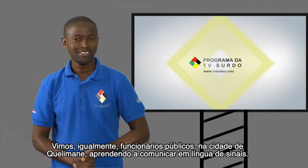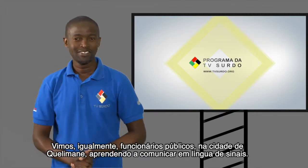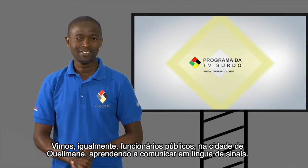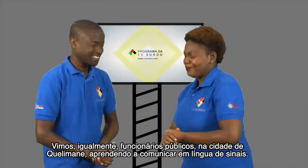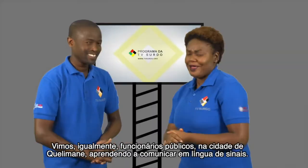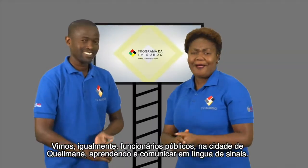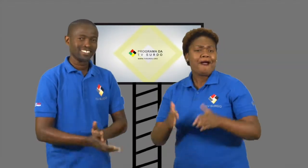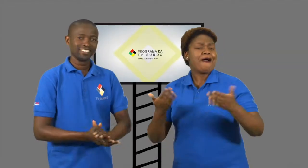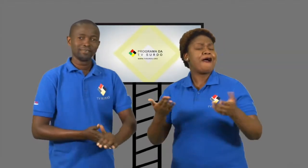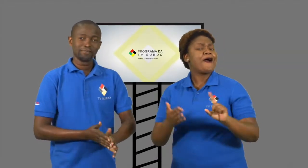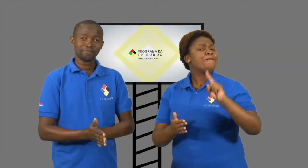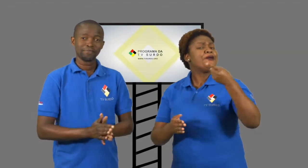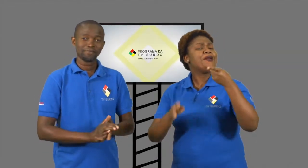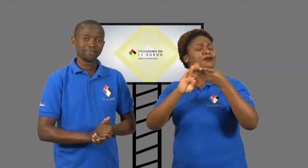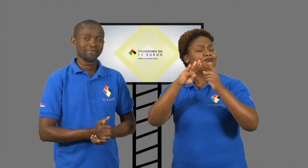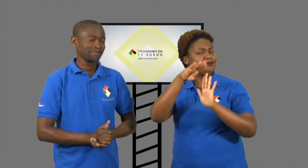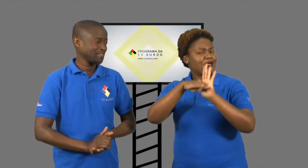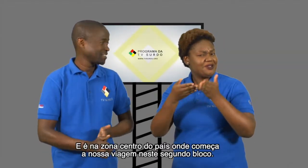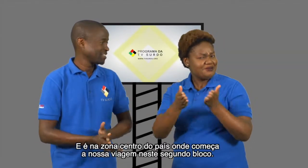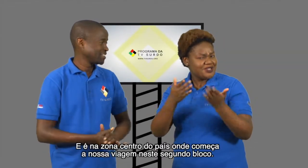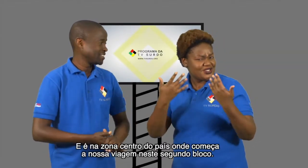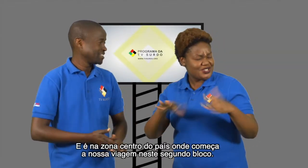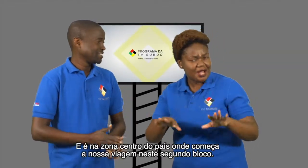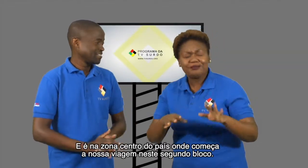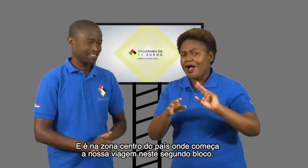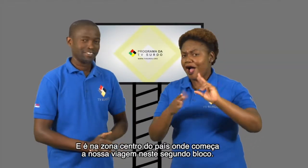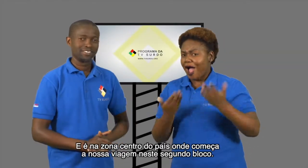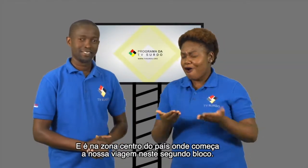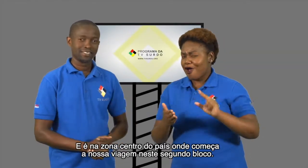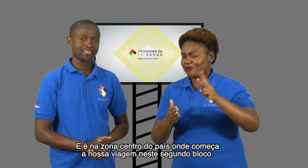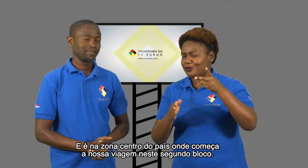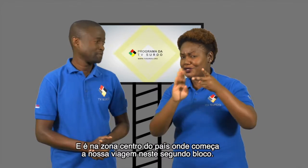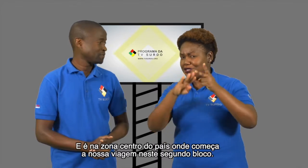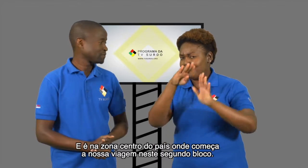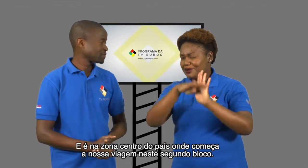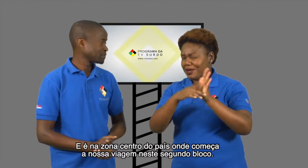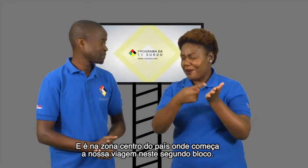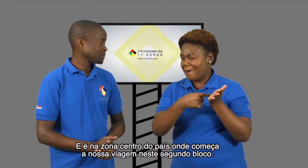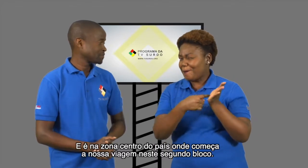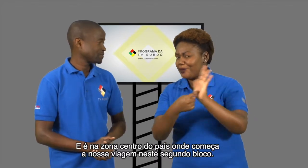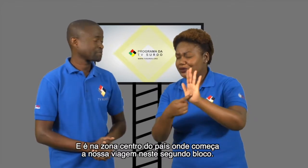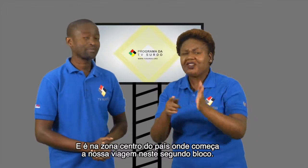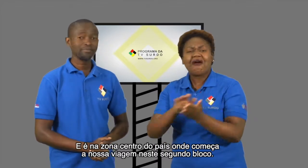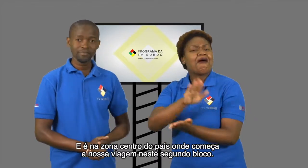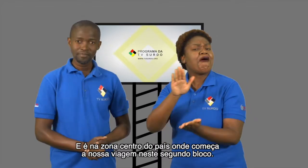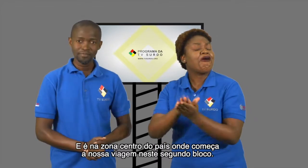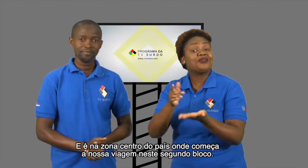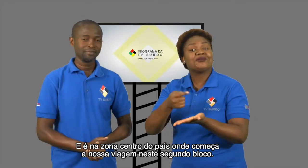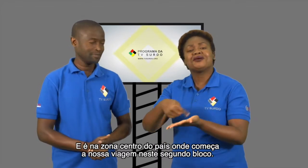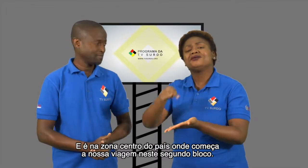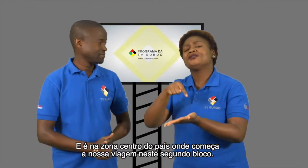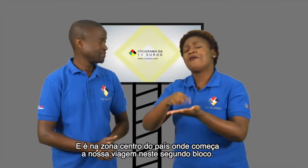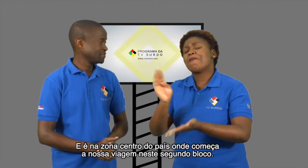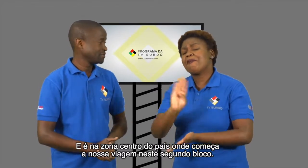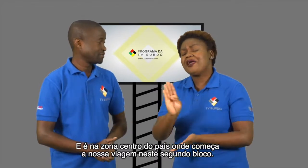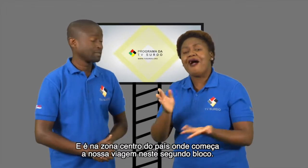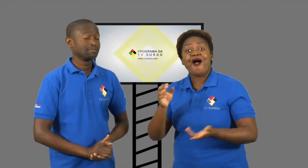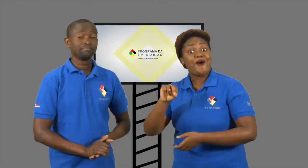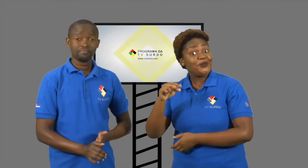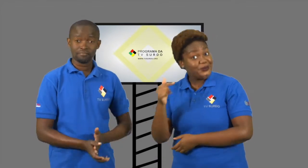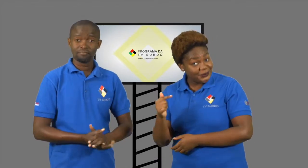em línguas de sinais. E é na zona centro do país onde começa a nossa viagem neste segundo